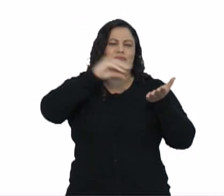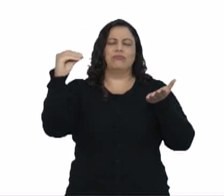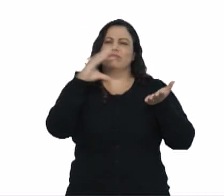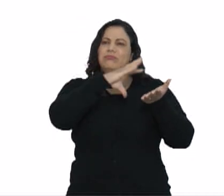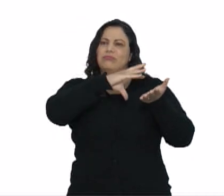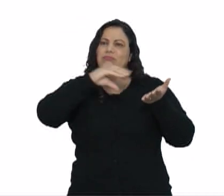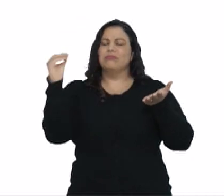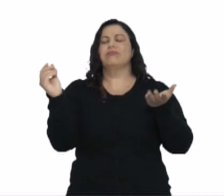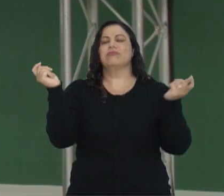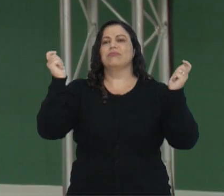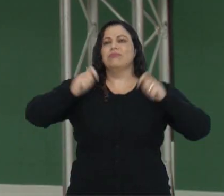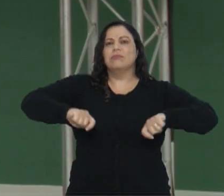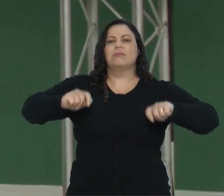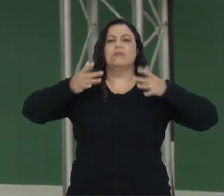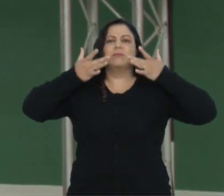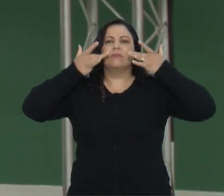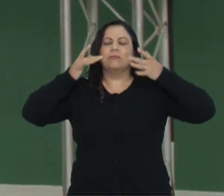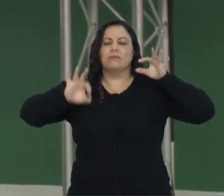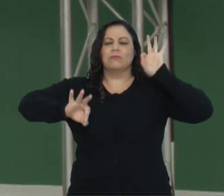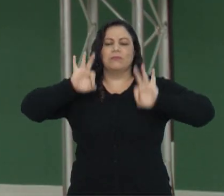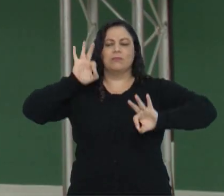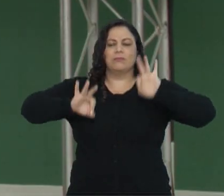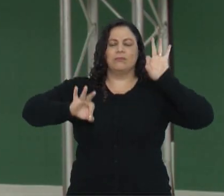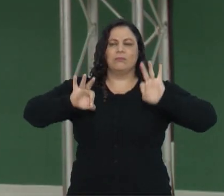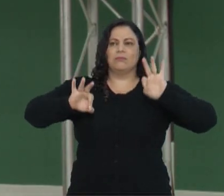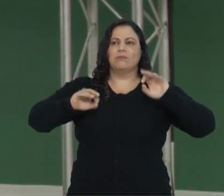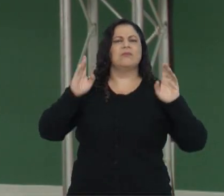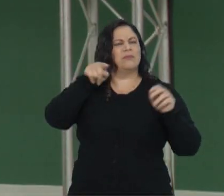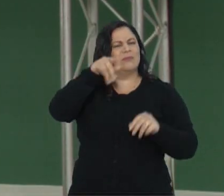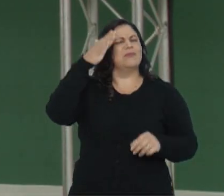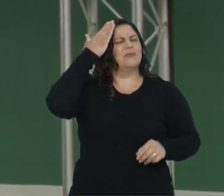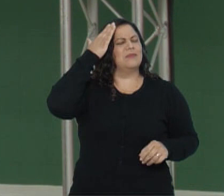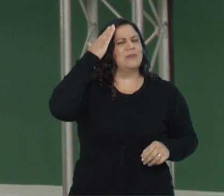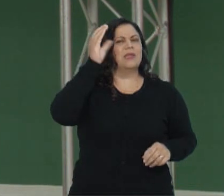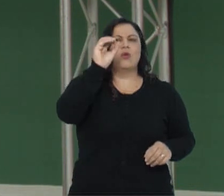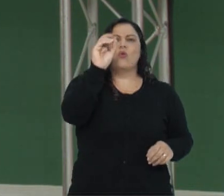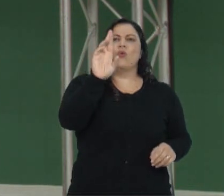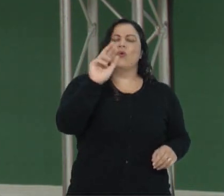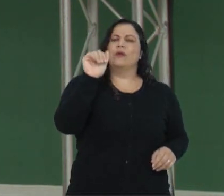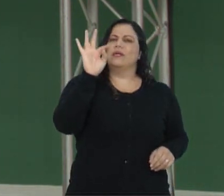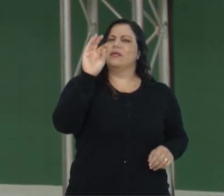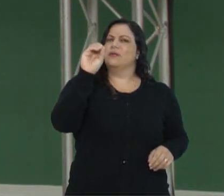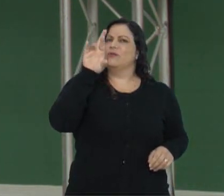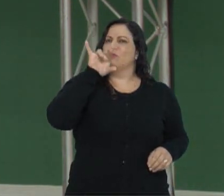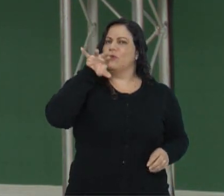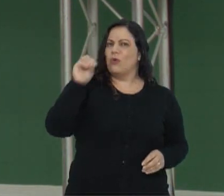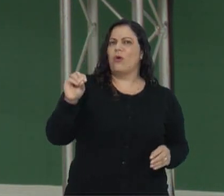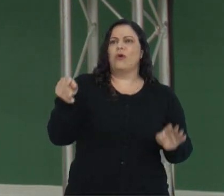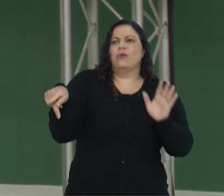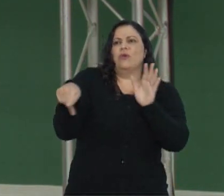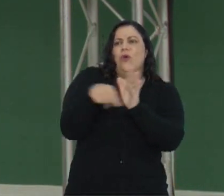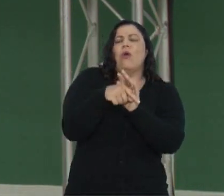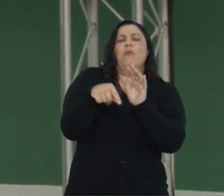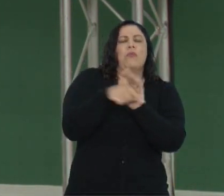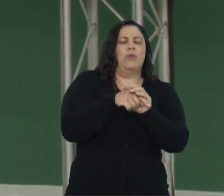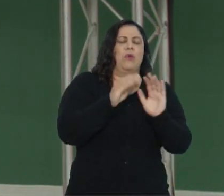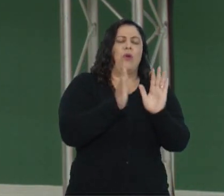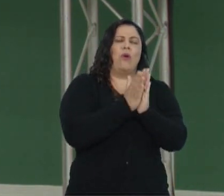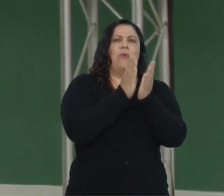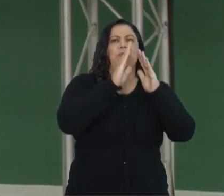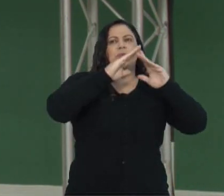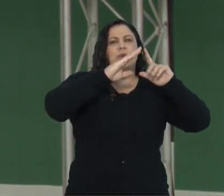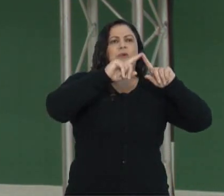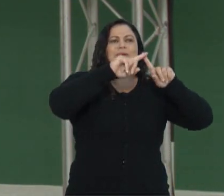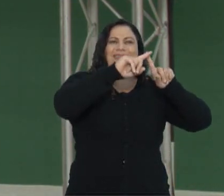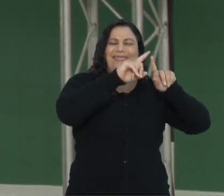de concerto. Então a gente sabe que o oratório, hoje em dia você sabe, pode até achar que o oratório é uma parte da igreja, mas não é. O oratório,